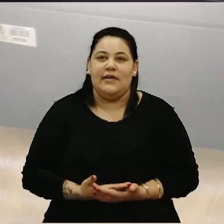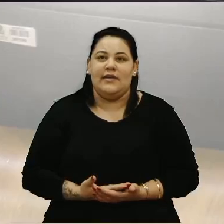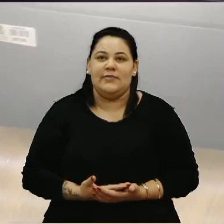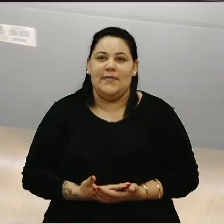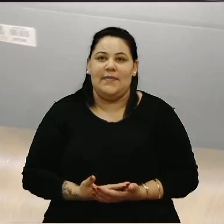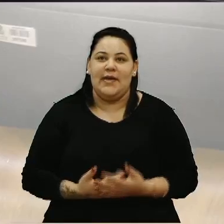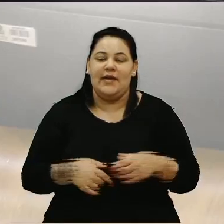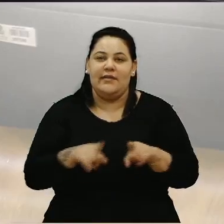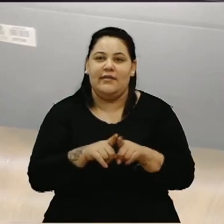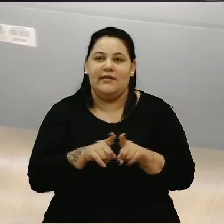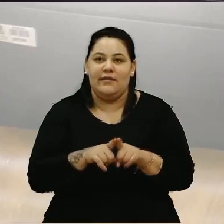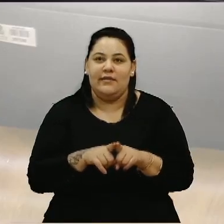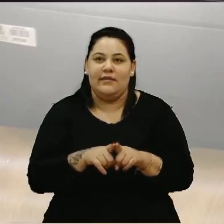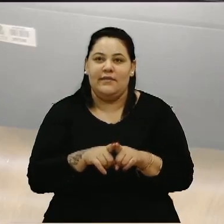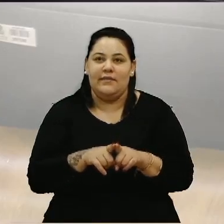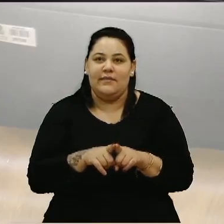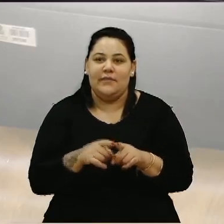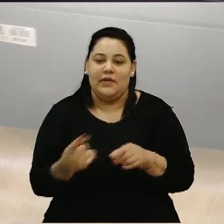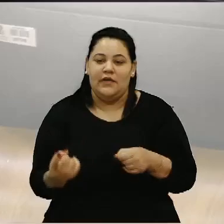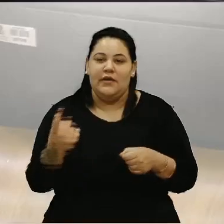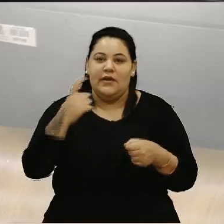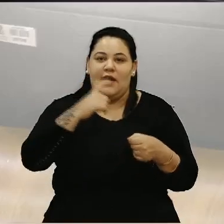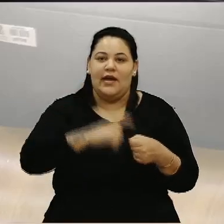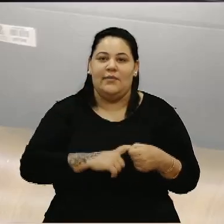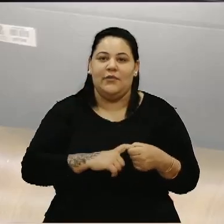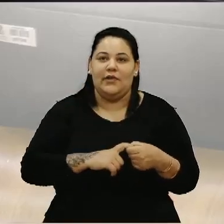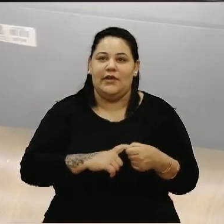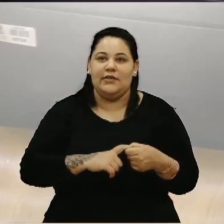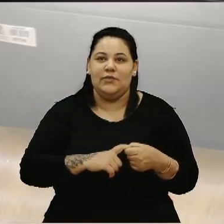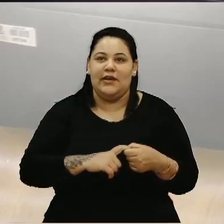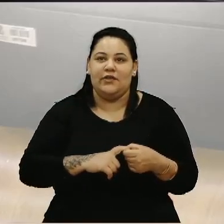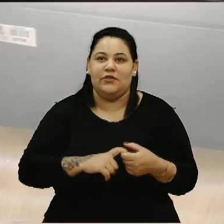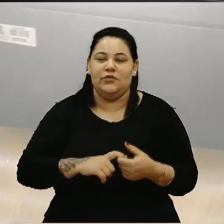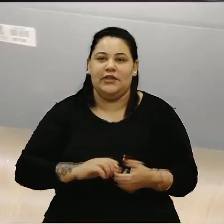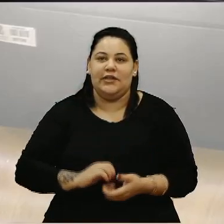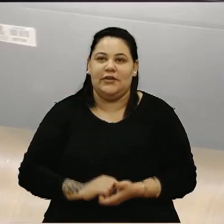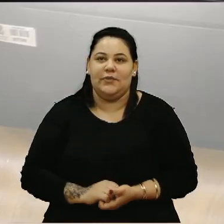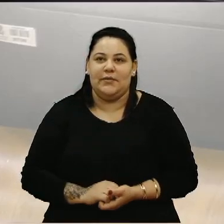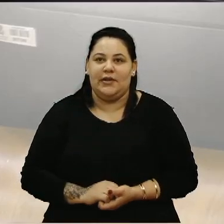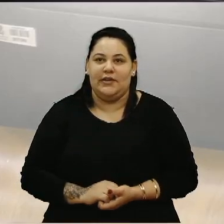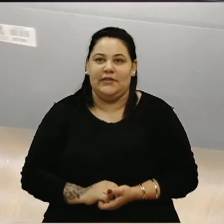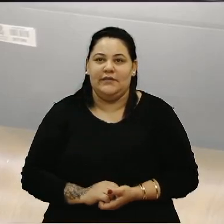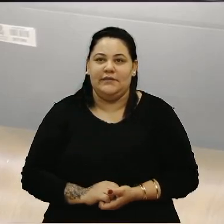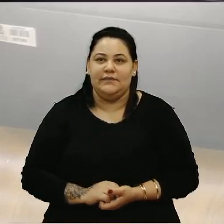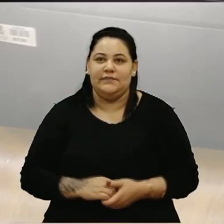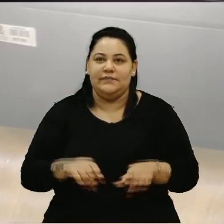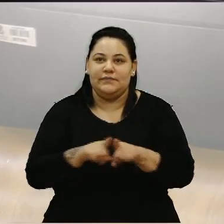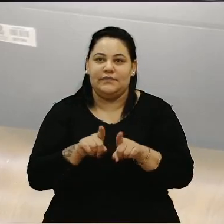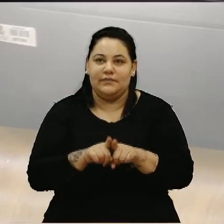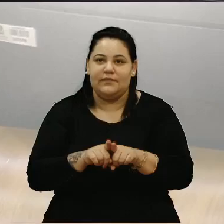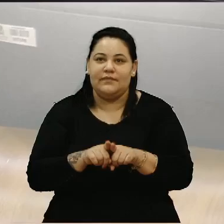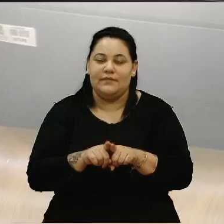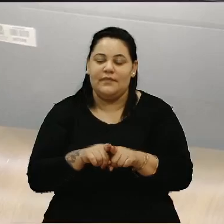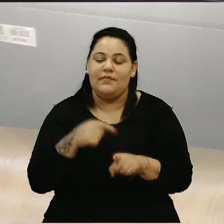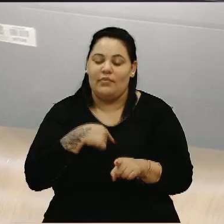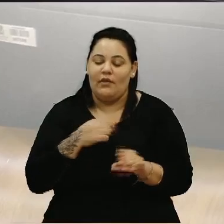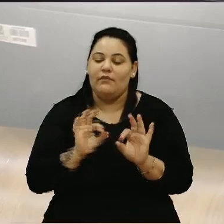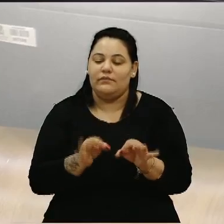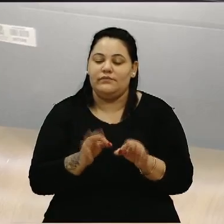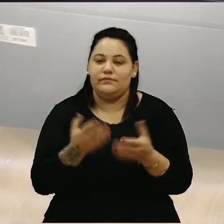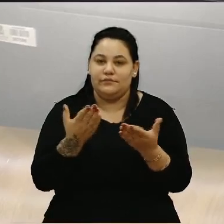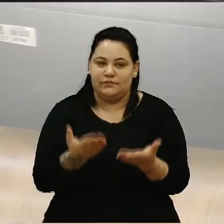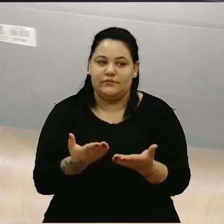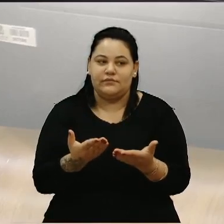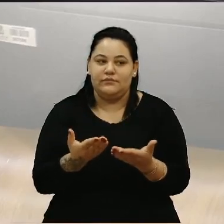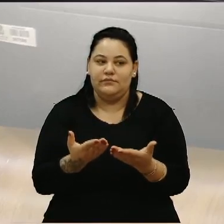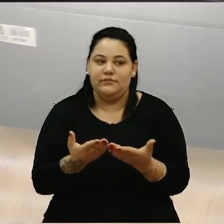com a retomada de alguns empregos através da Maesa, que isso é certo na minha convicção. E também concordo com o senhor. Eu acho que era uma grande